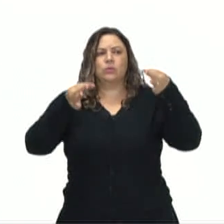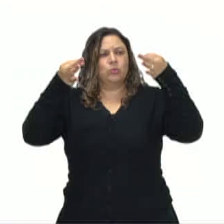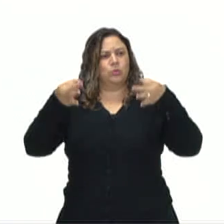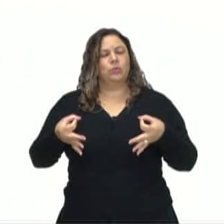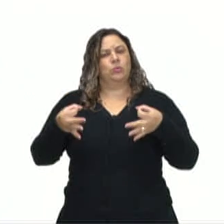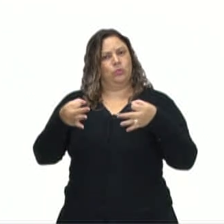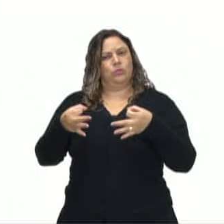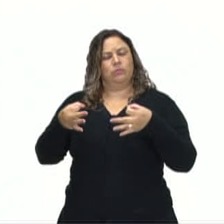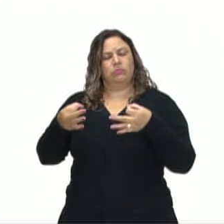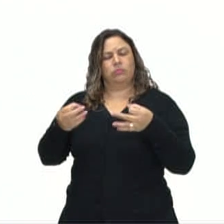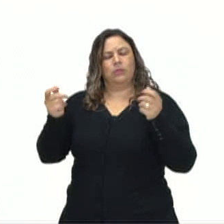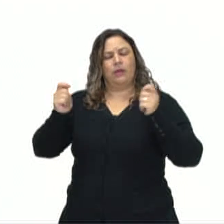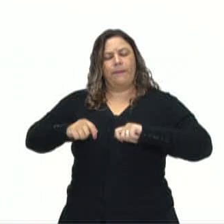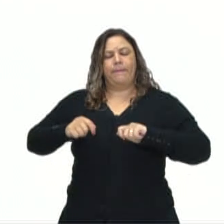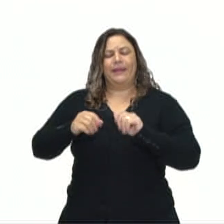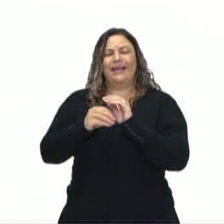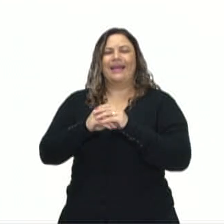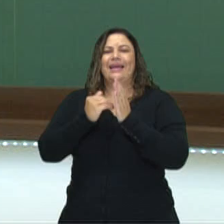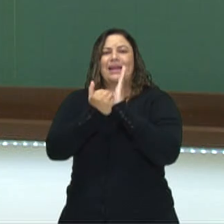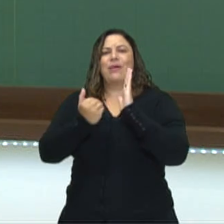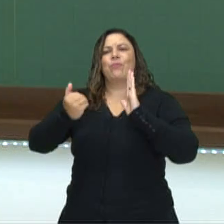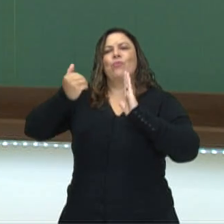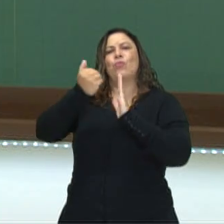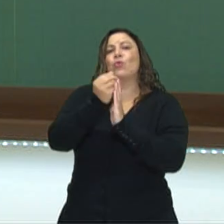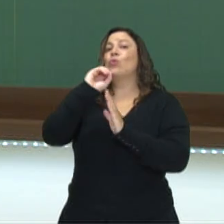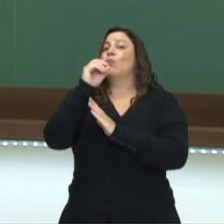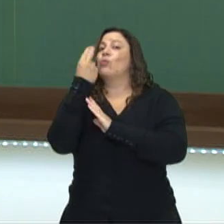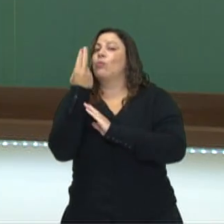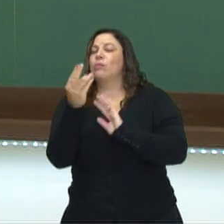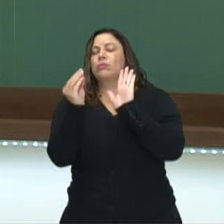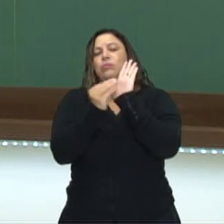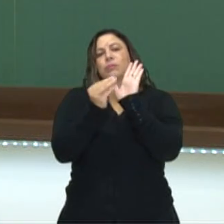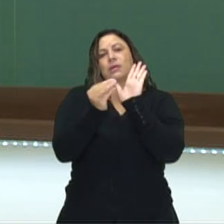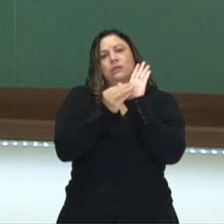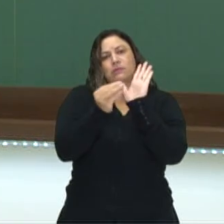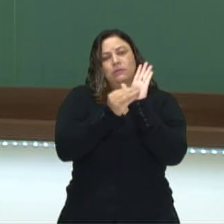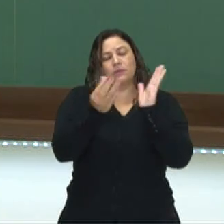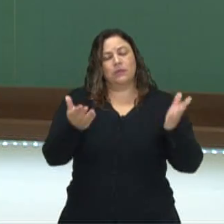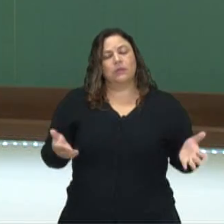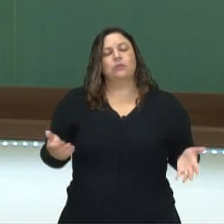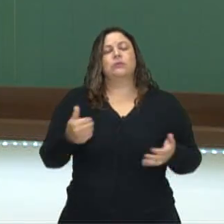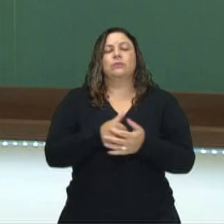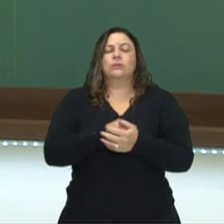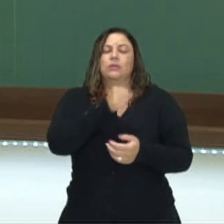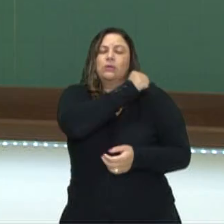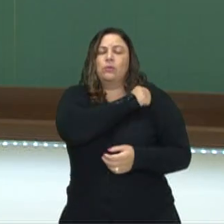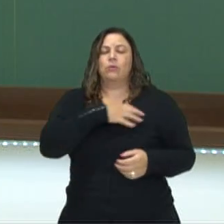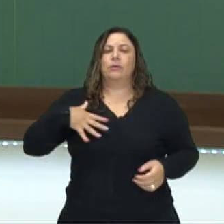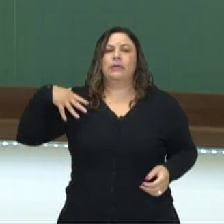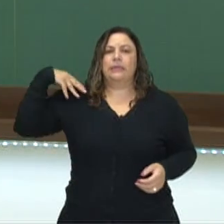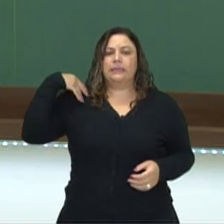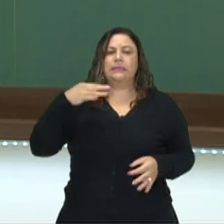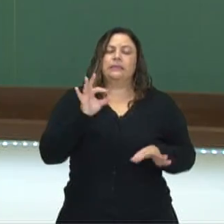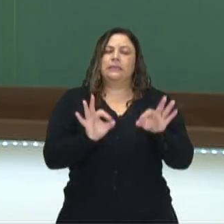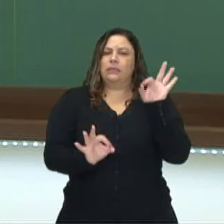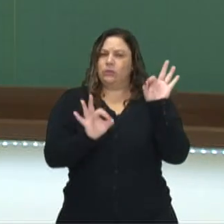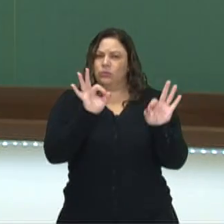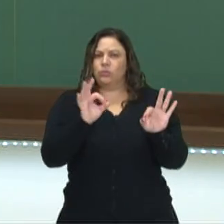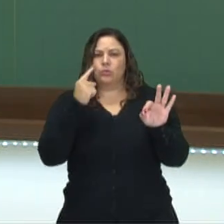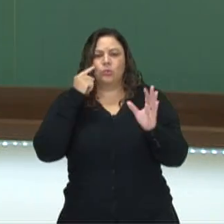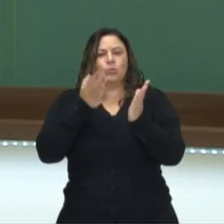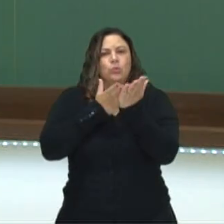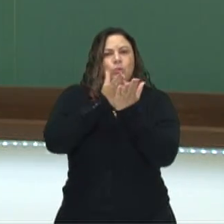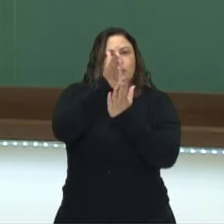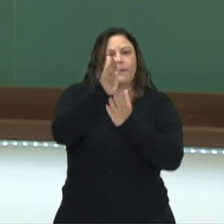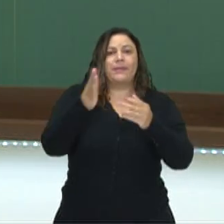para o excesso ou para a falta. Então, embora o Aristóteles pense o caminho da justa medida como o caminho mais seguro